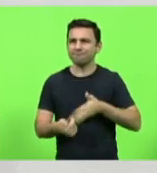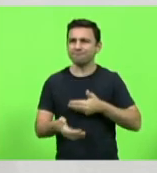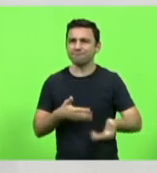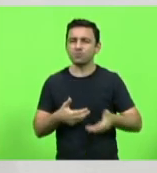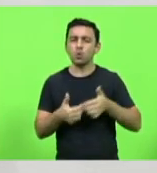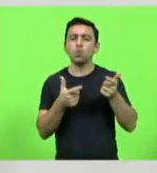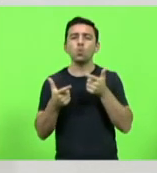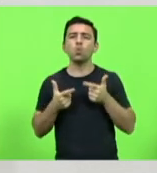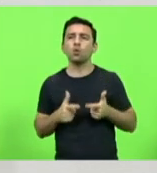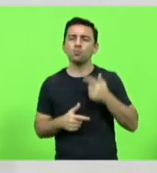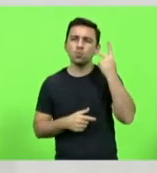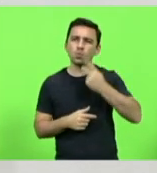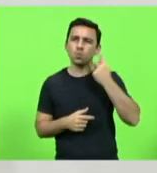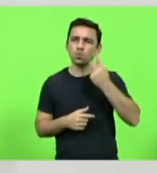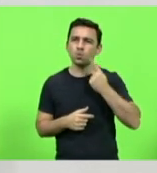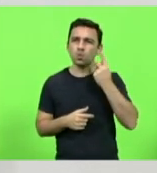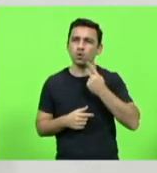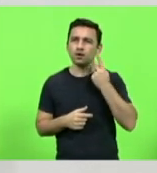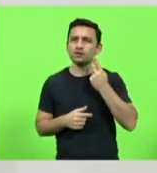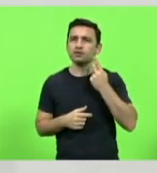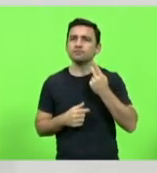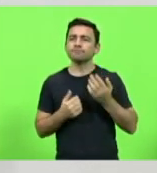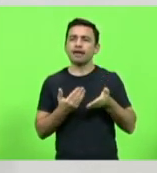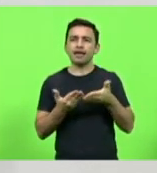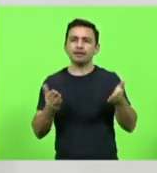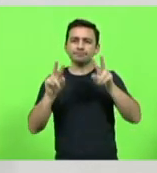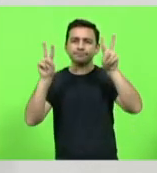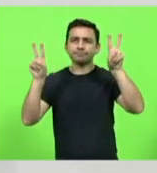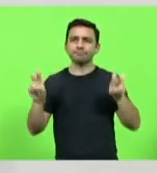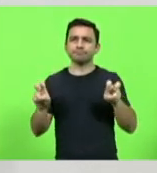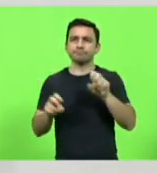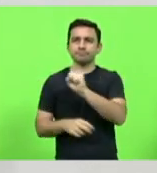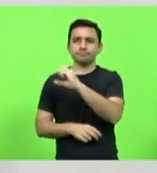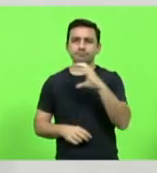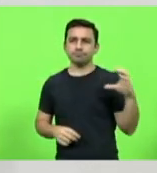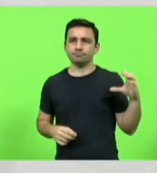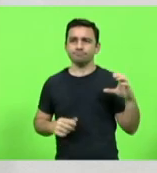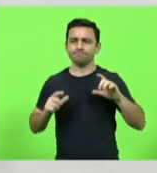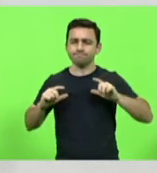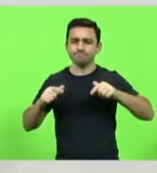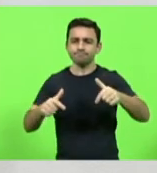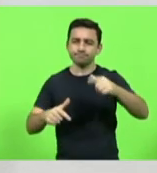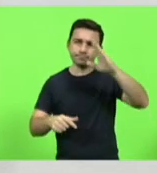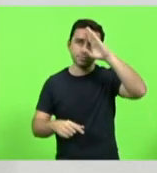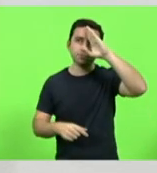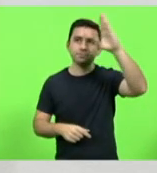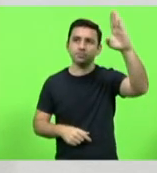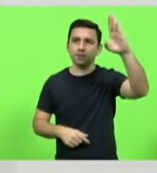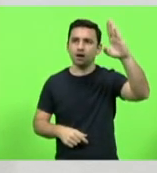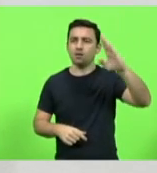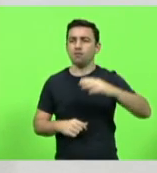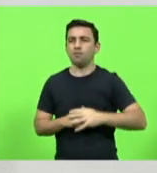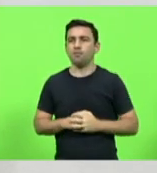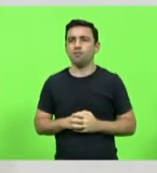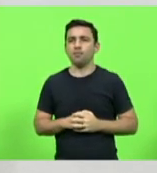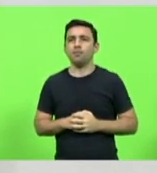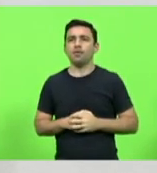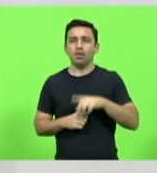política naquele momento, o assunto Santa Catarina como prioridade, que é a